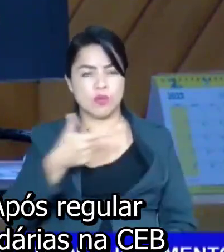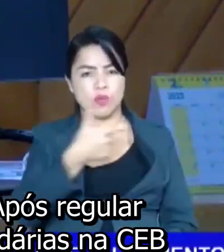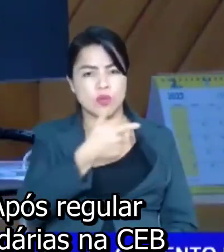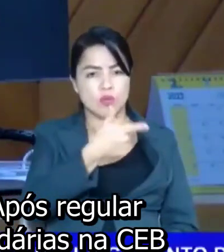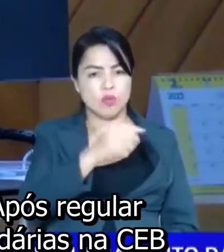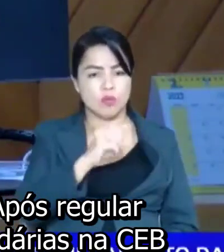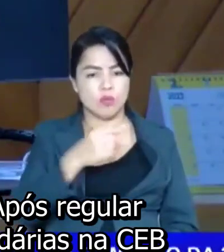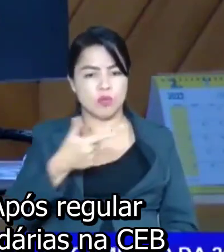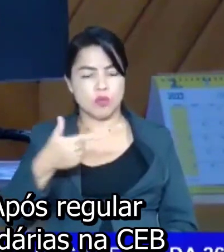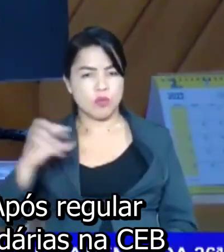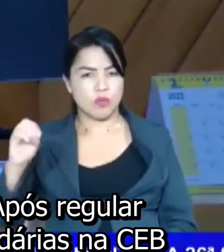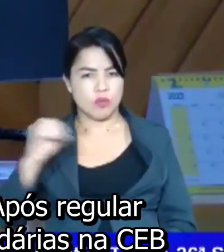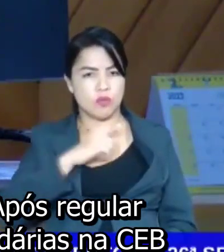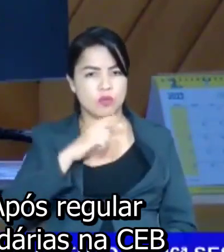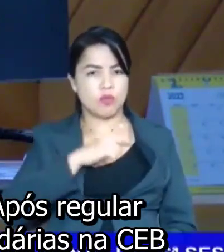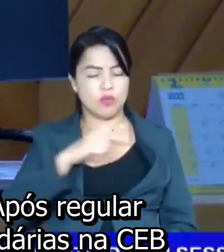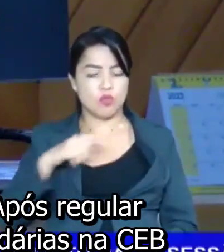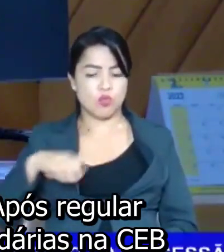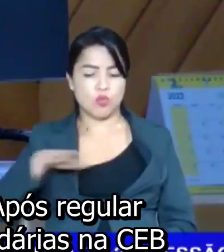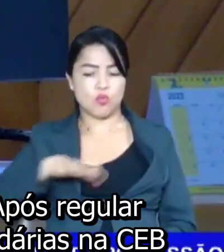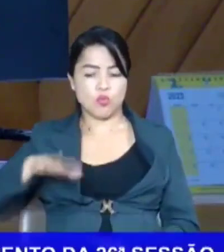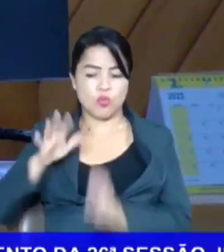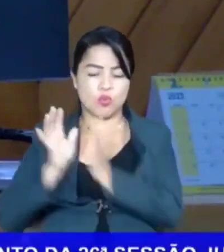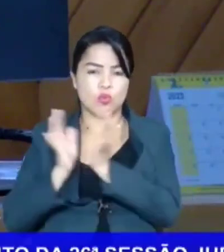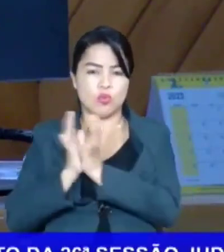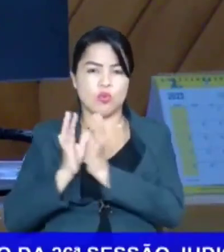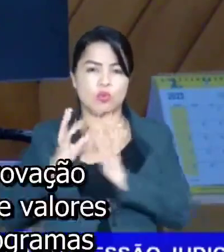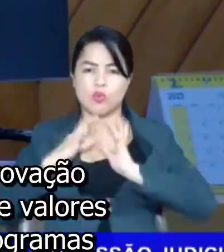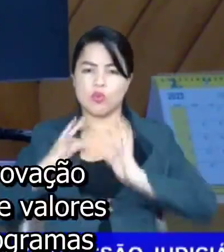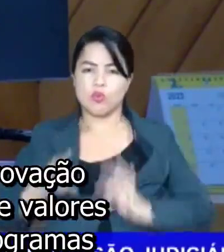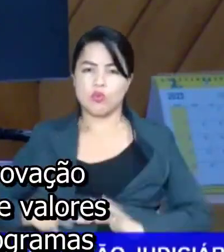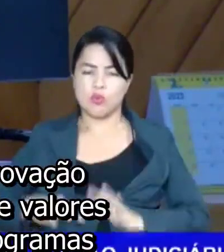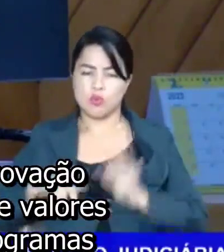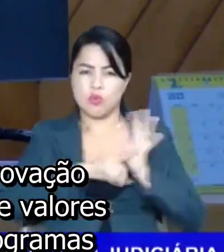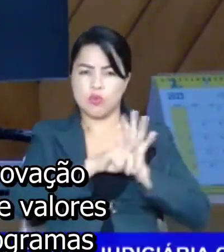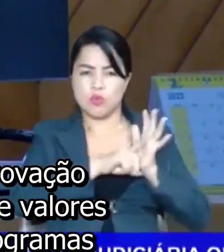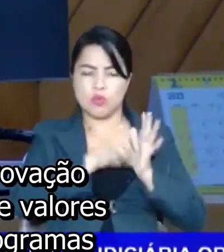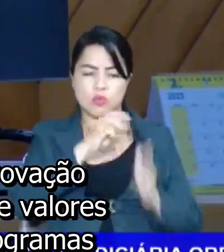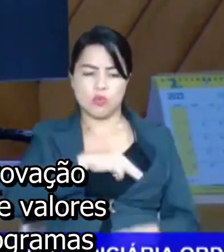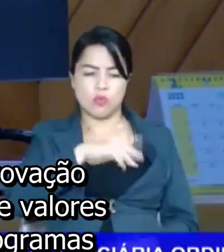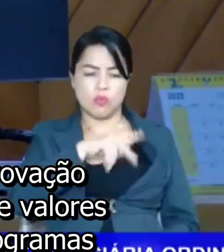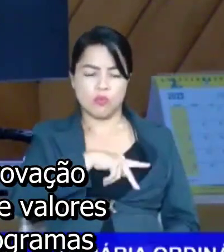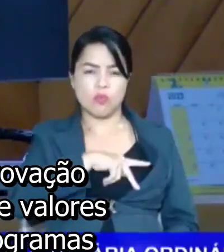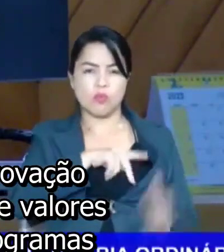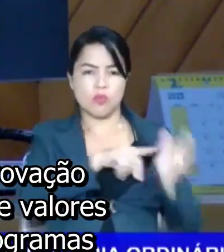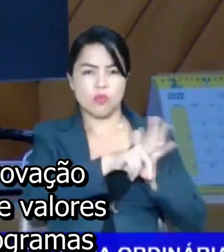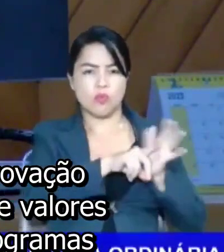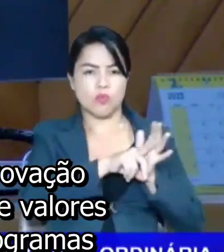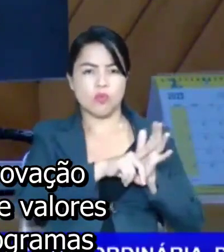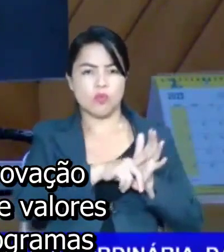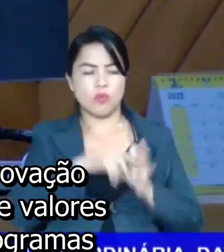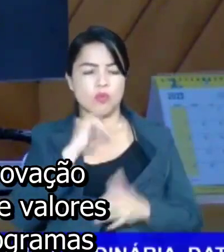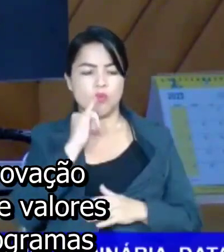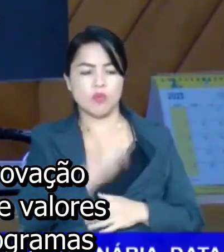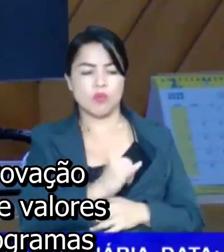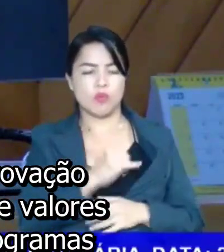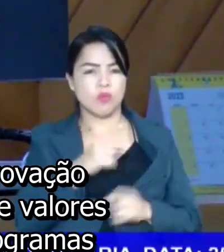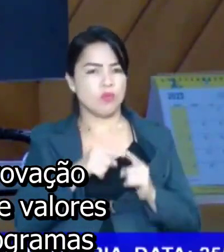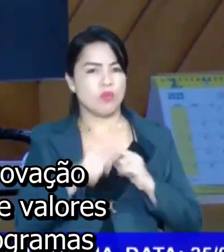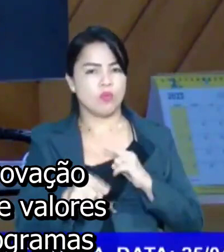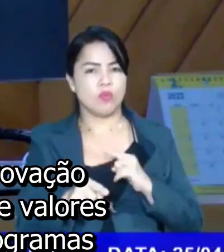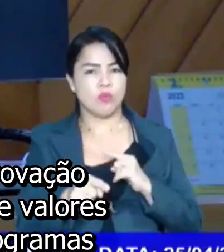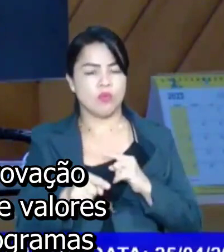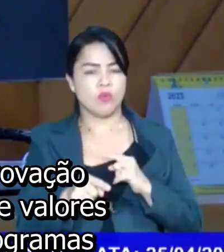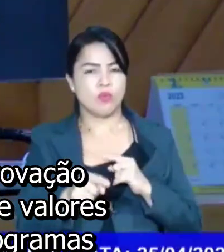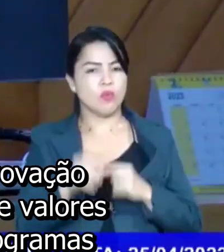Contas Eleitorais e Partidárias, NACEP, e o Ministério Público Eleitoral sugeriram a